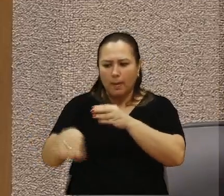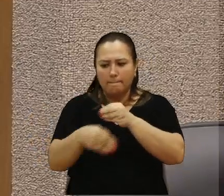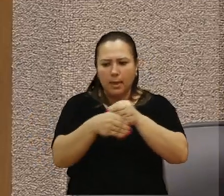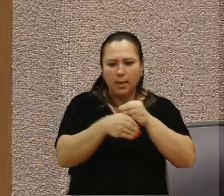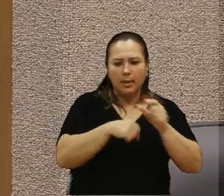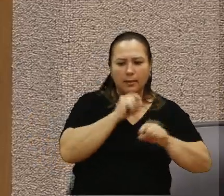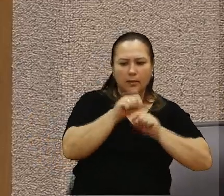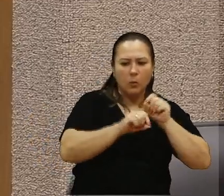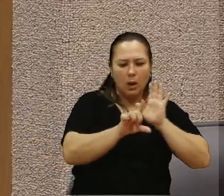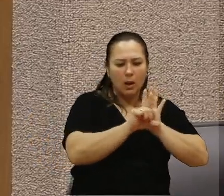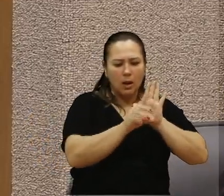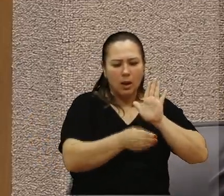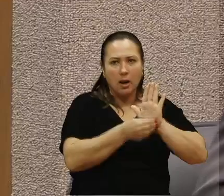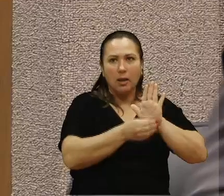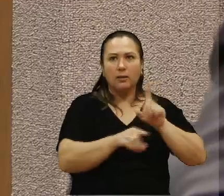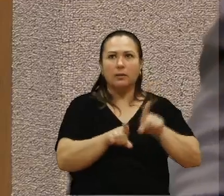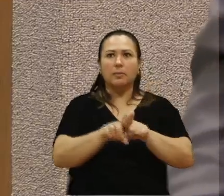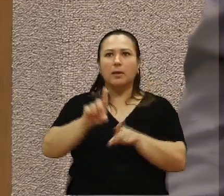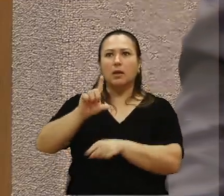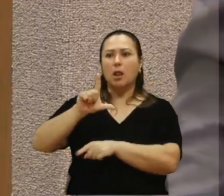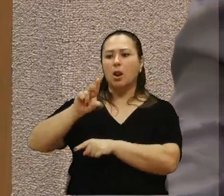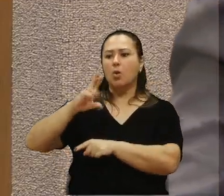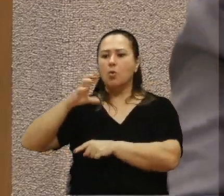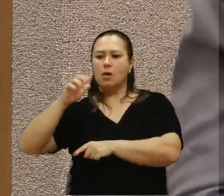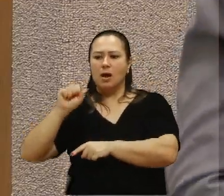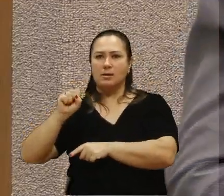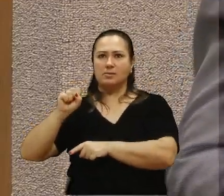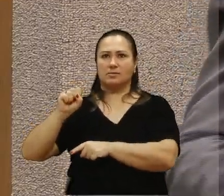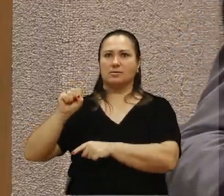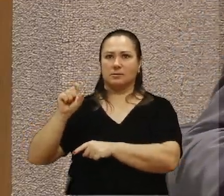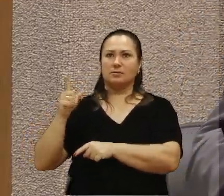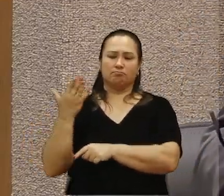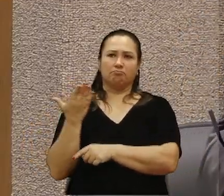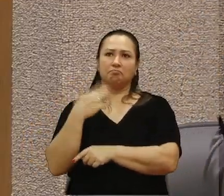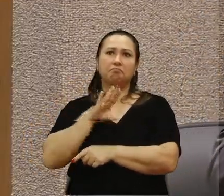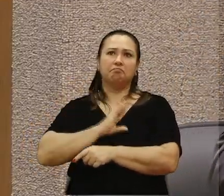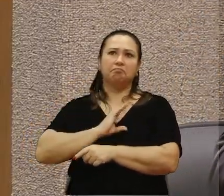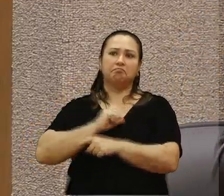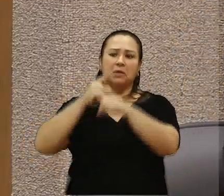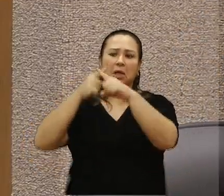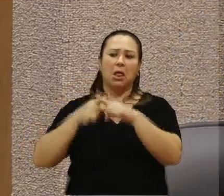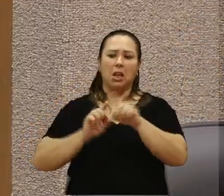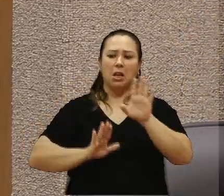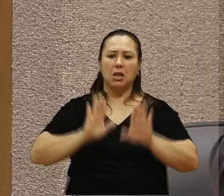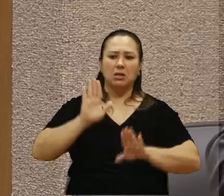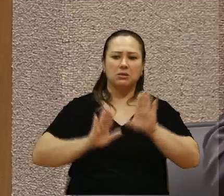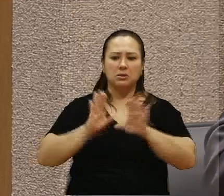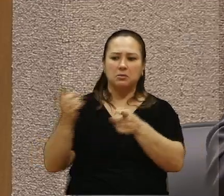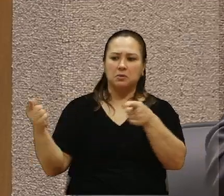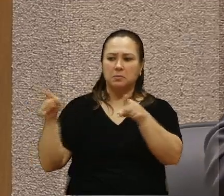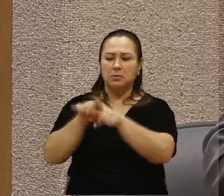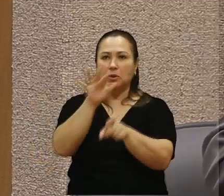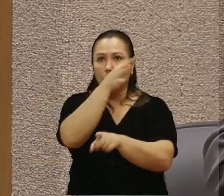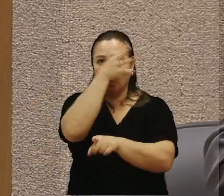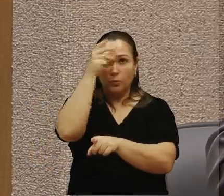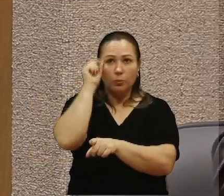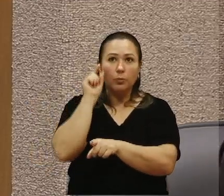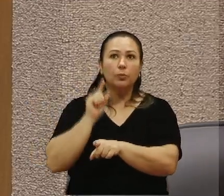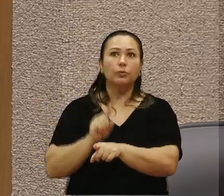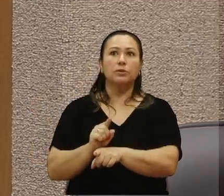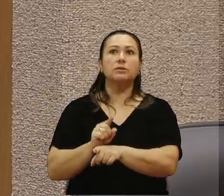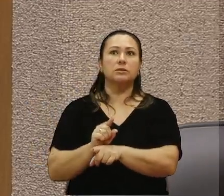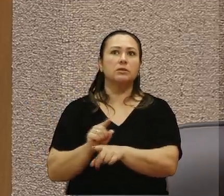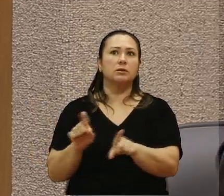parlamentar do Lucas Redecker, foi licitado, com parceria do município, e aí